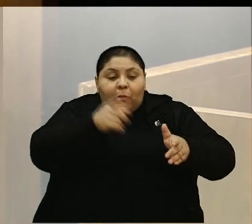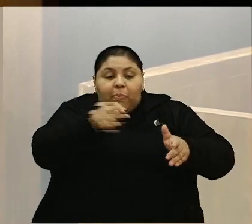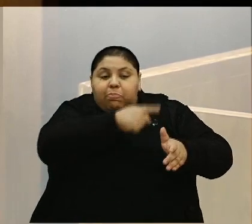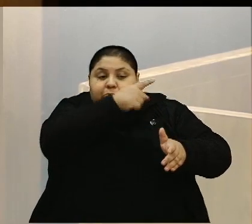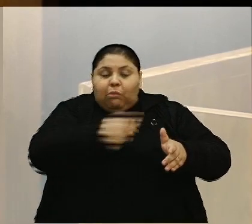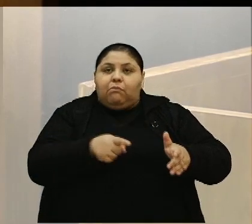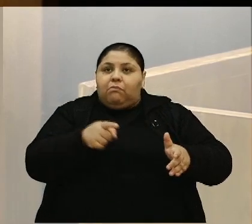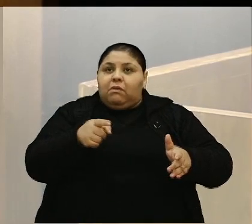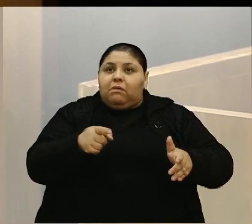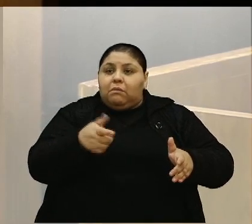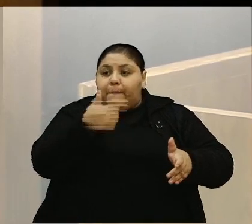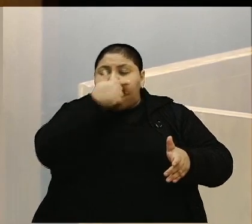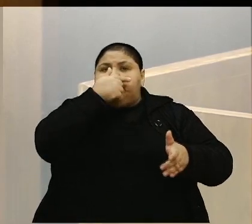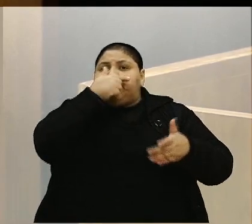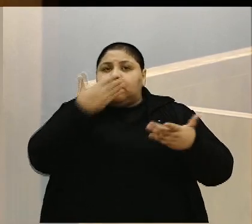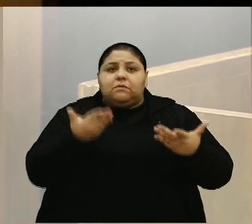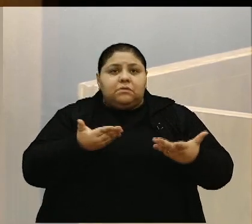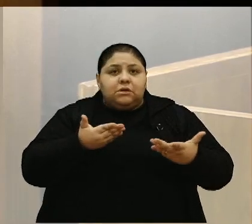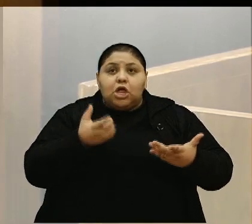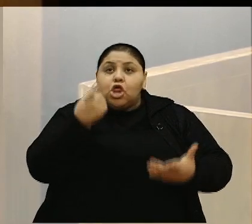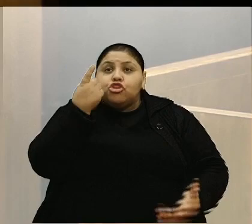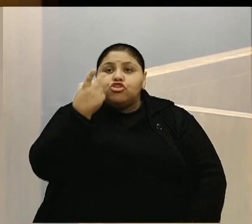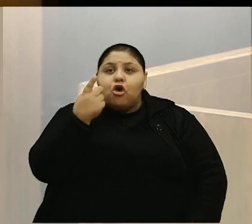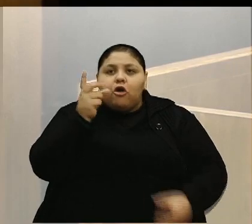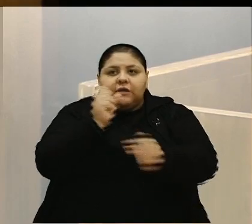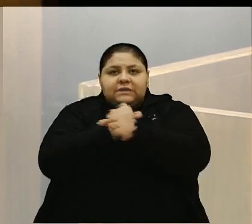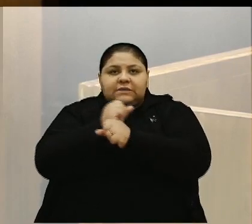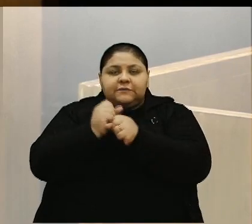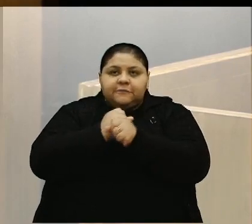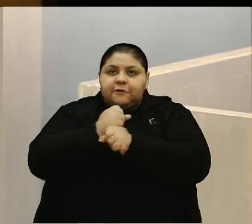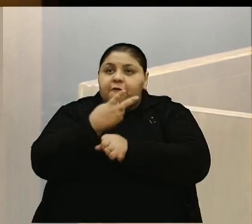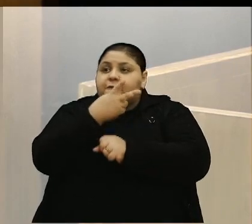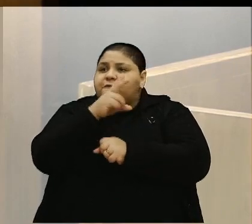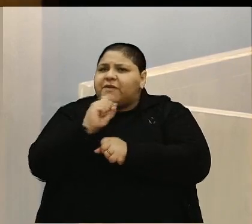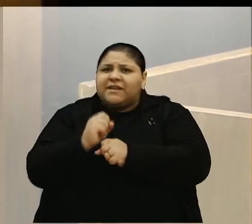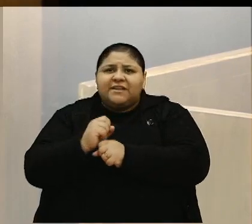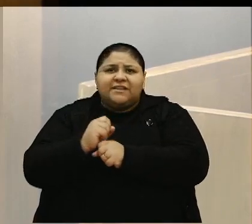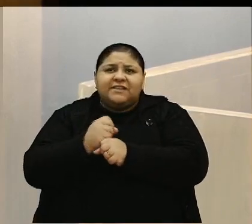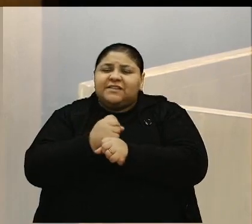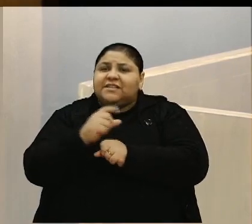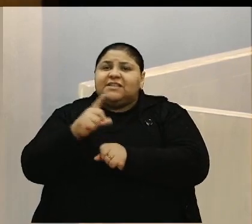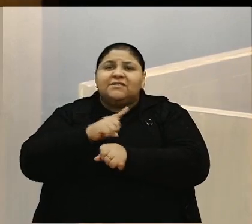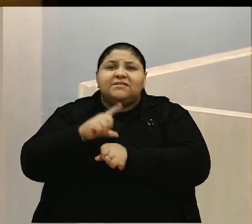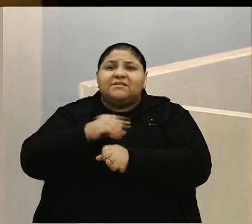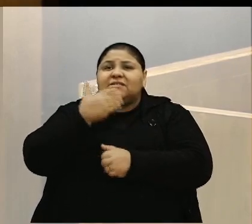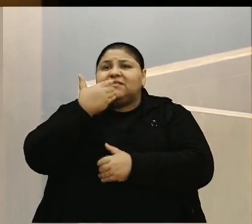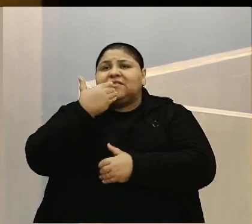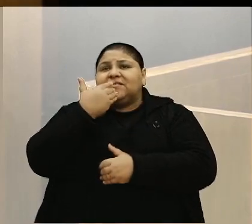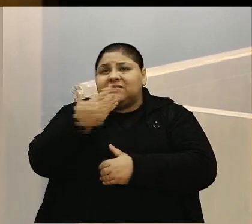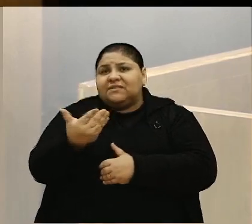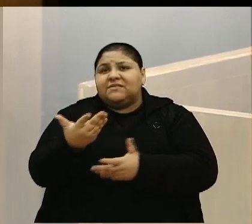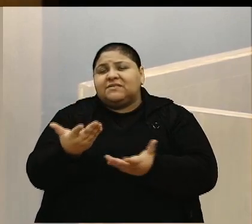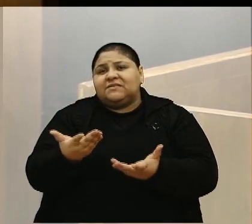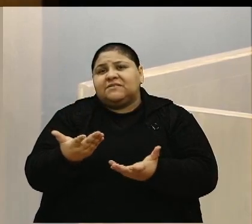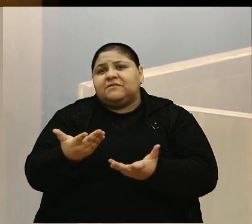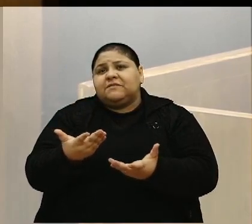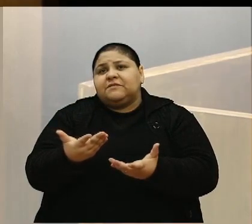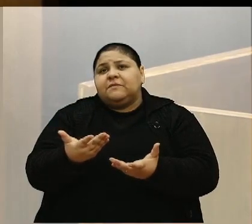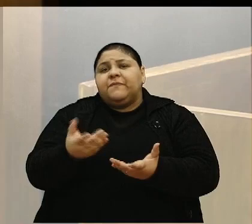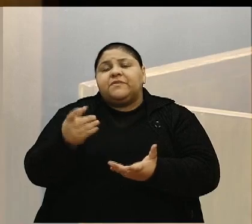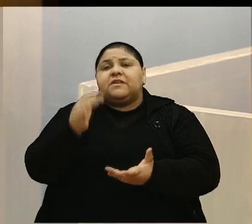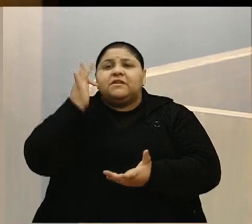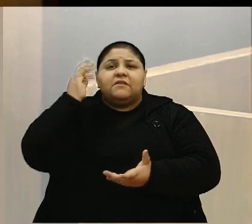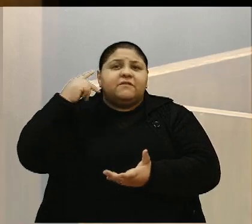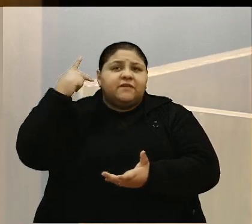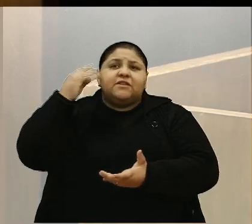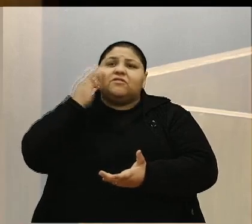agora. 12 anos. 20, não tem como pedir paciência, vereadora Tati, por mais que eu entenda, a